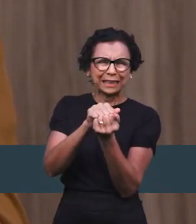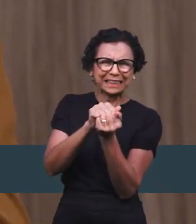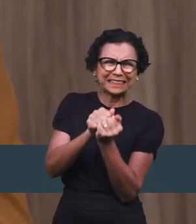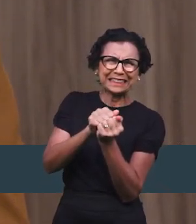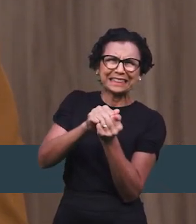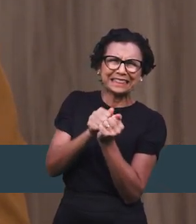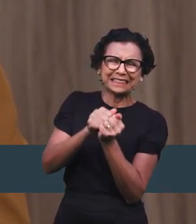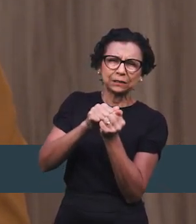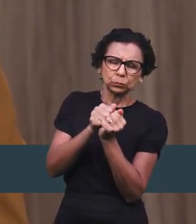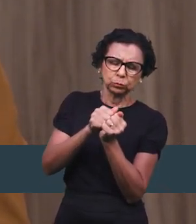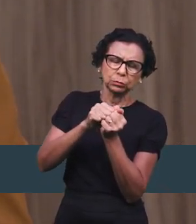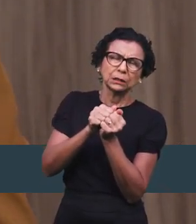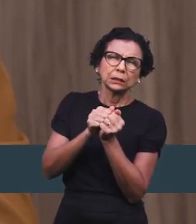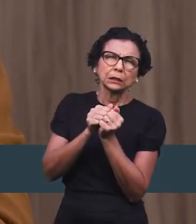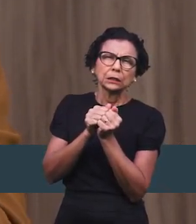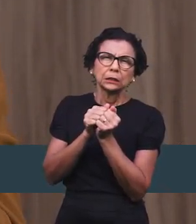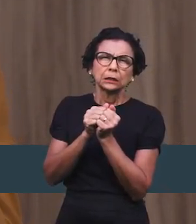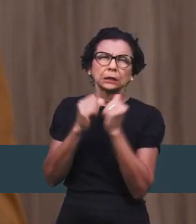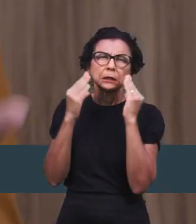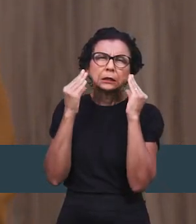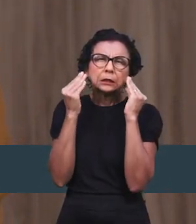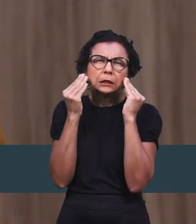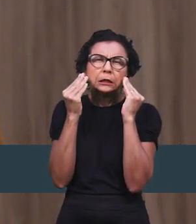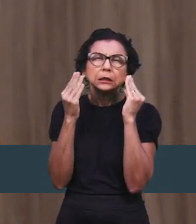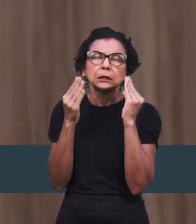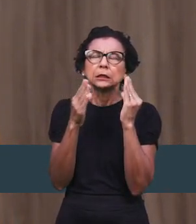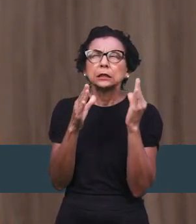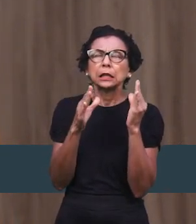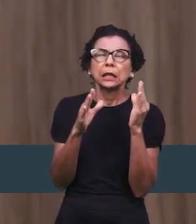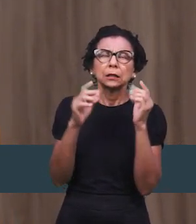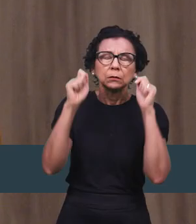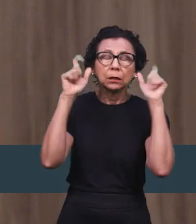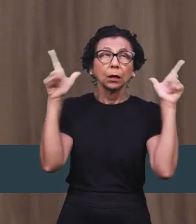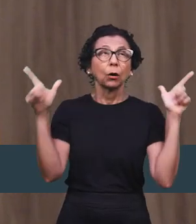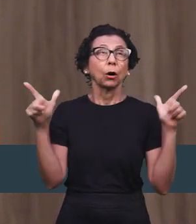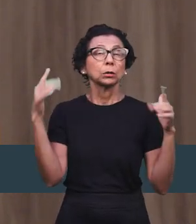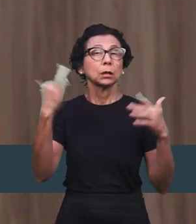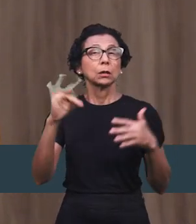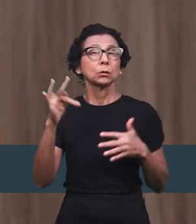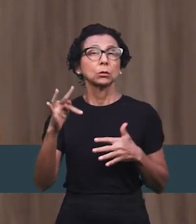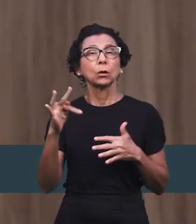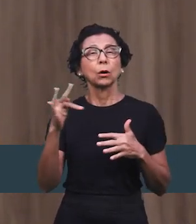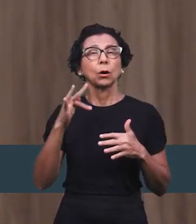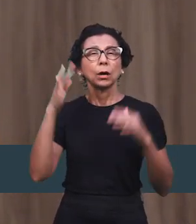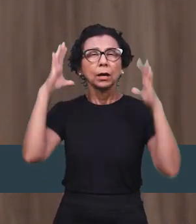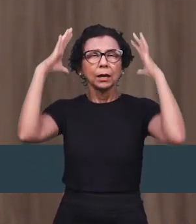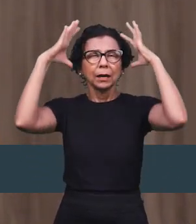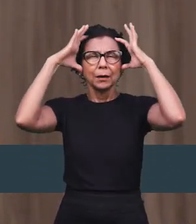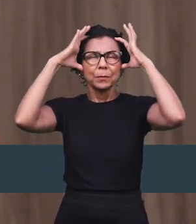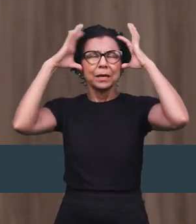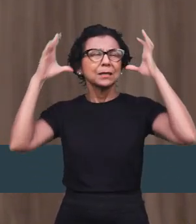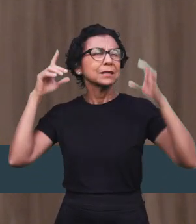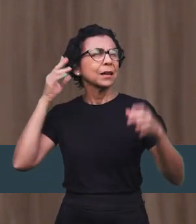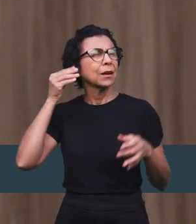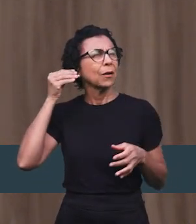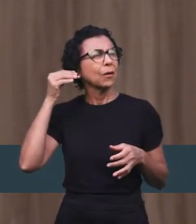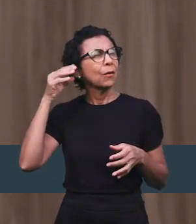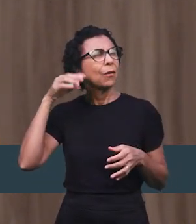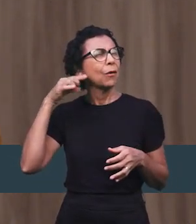ouvido, no pescoço, não sabe de onde está vindo essa dor. Então, às vezes, avaliando como você tem